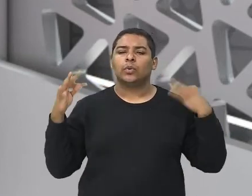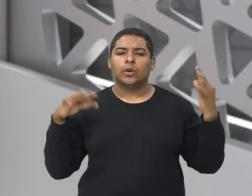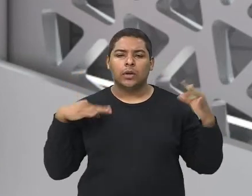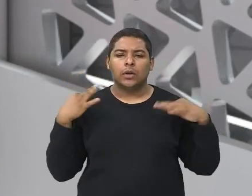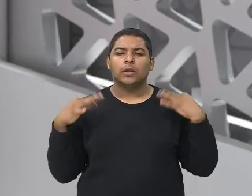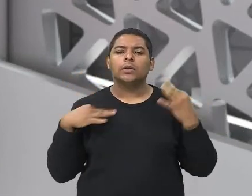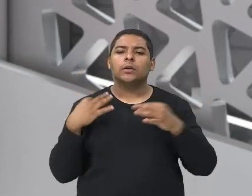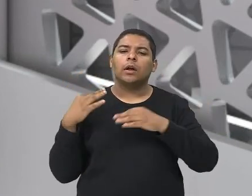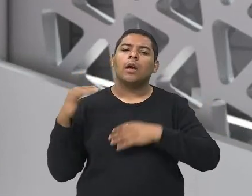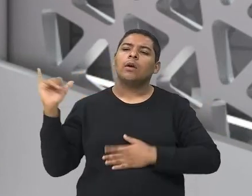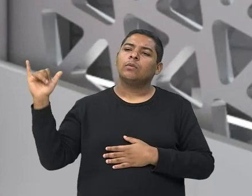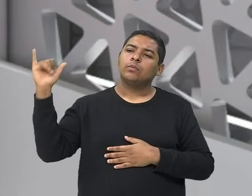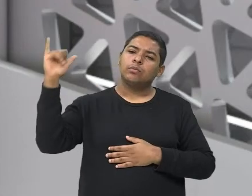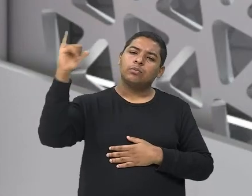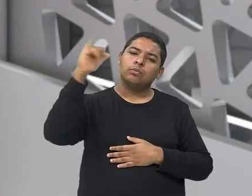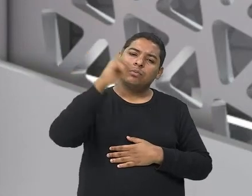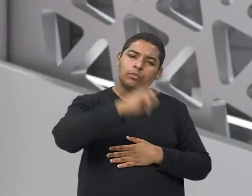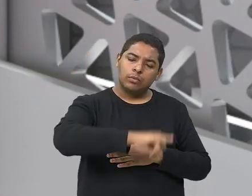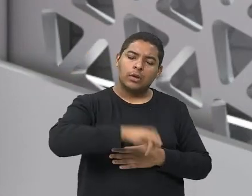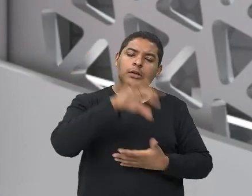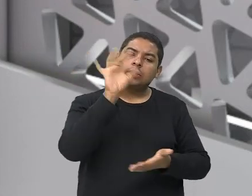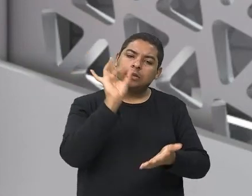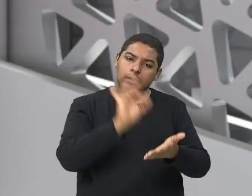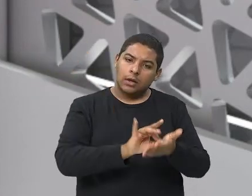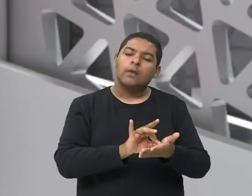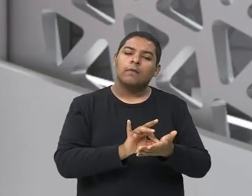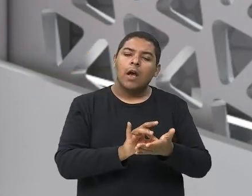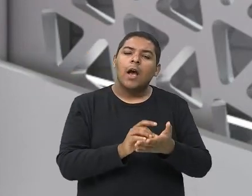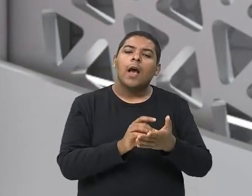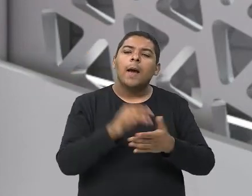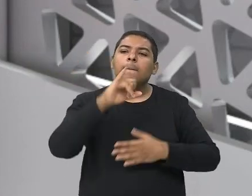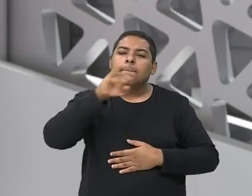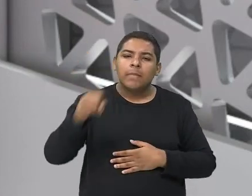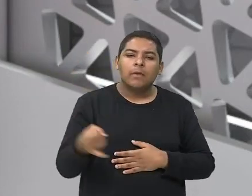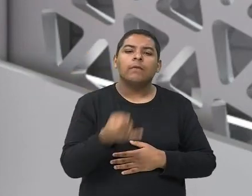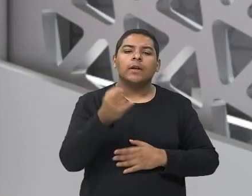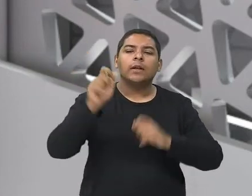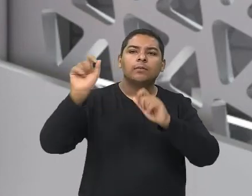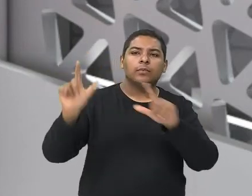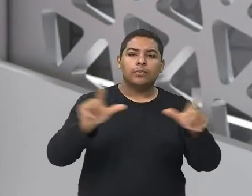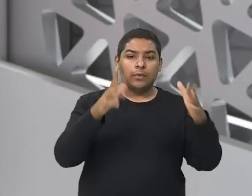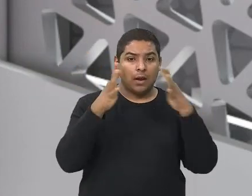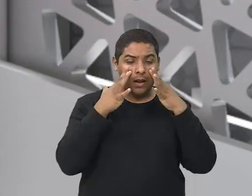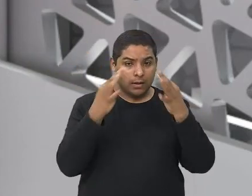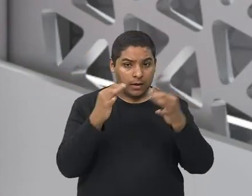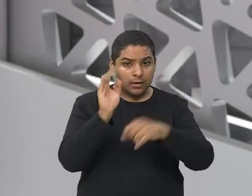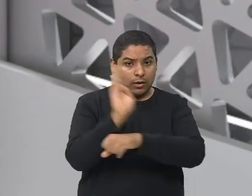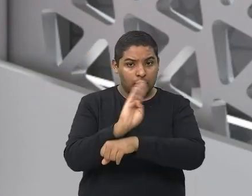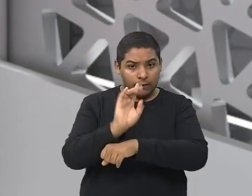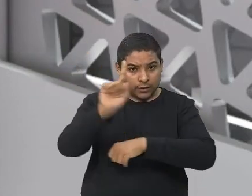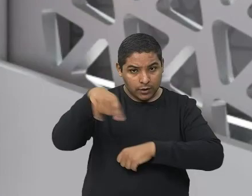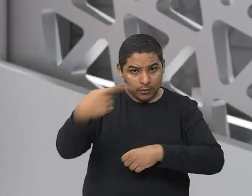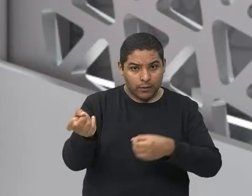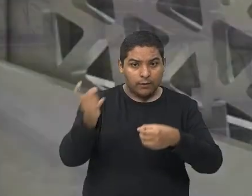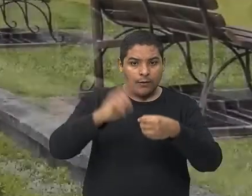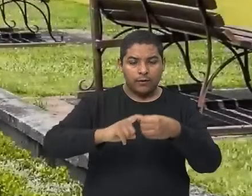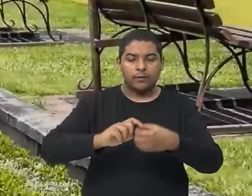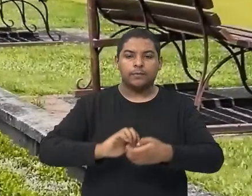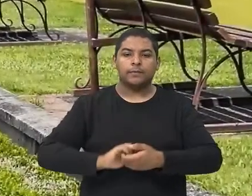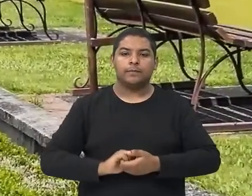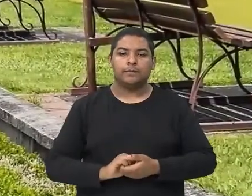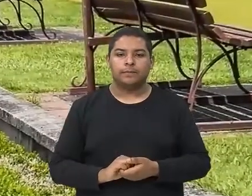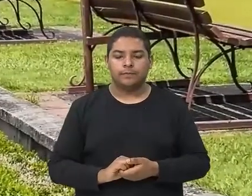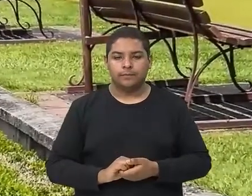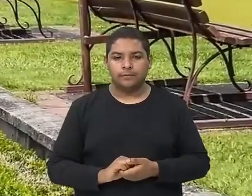acabam aí indo para realmente usufruir das paisagens. Prestem atenção no vídeo que já retorno com vocês.